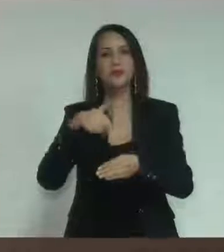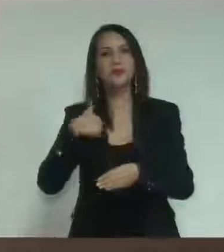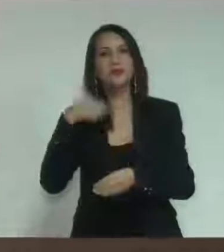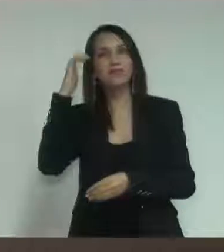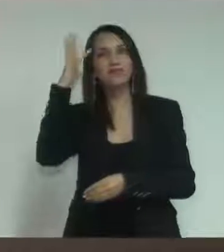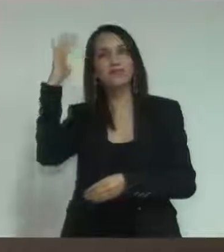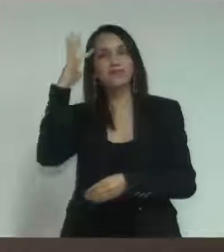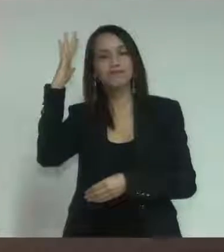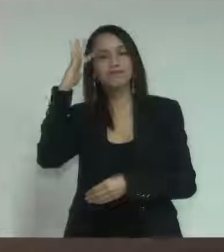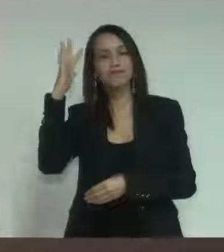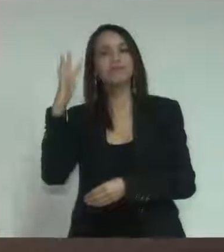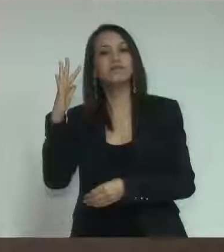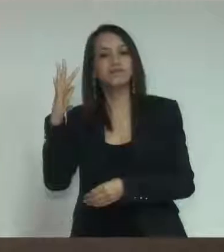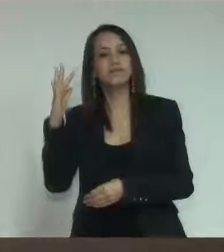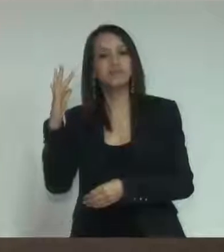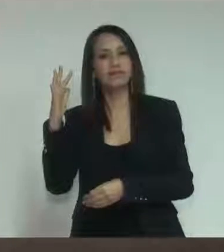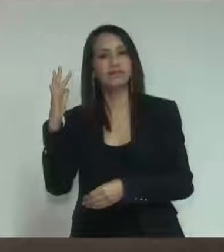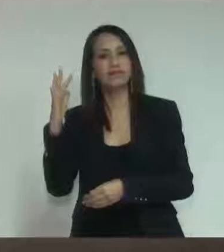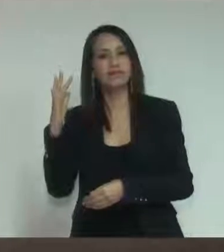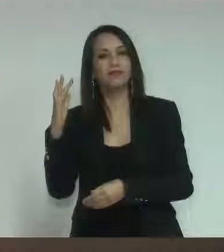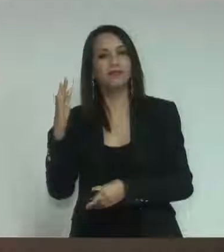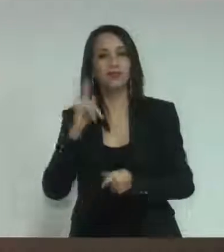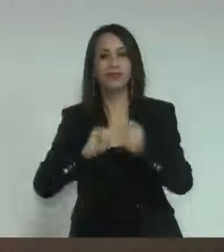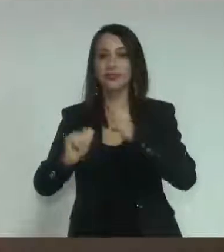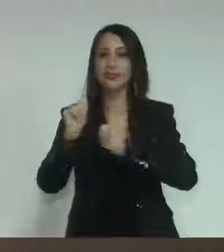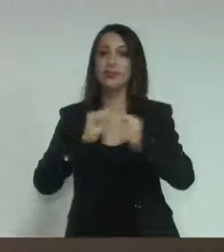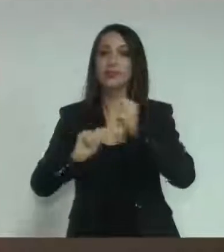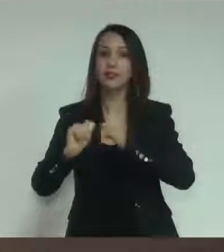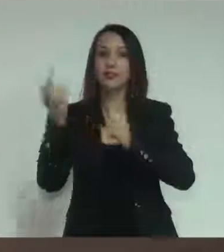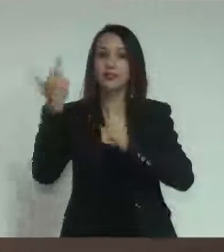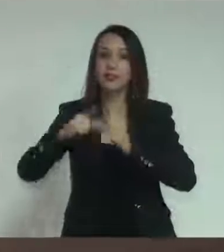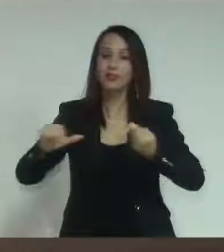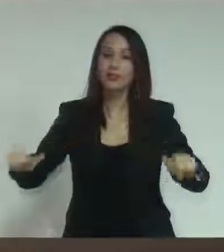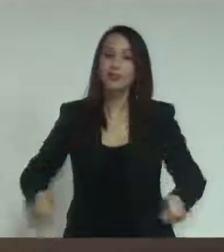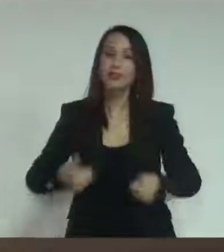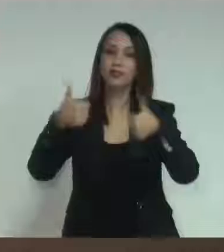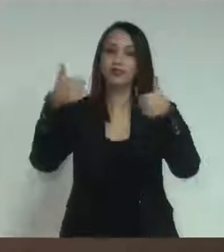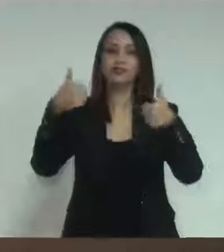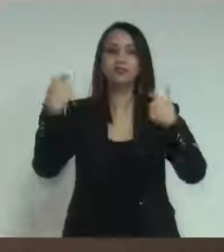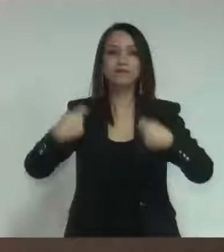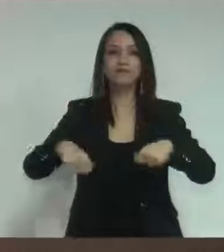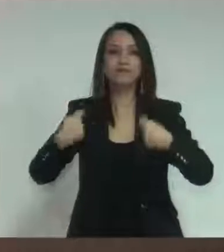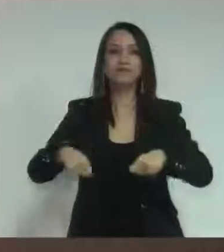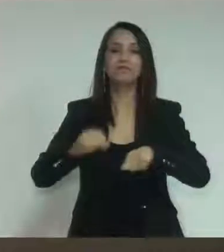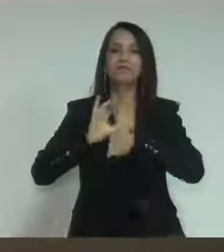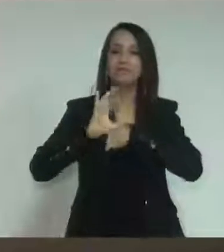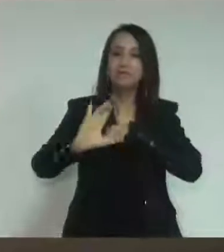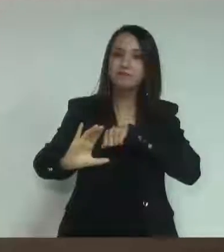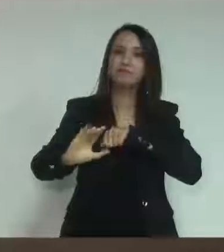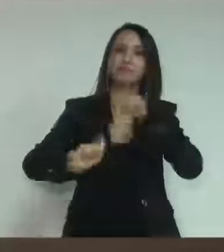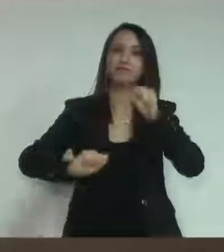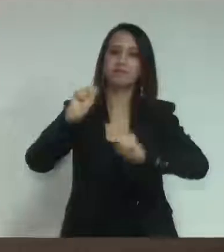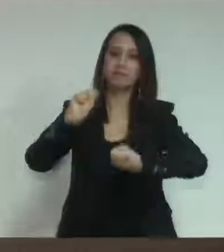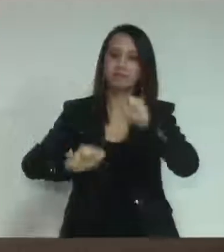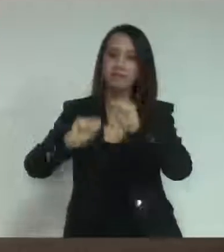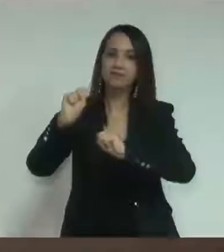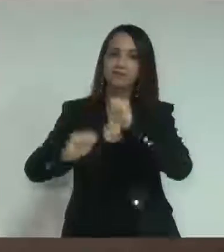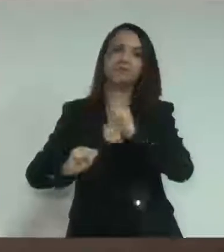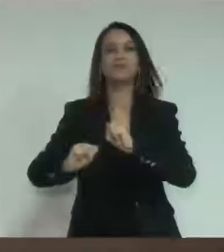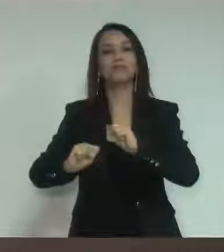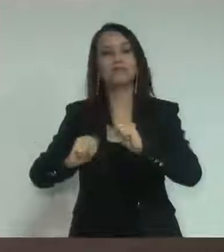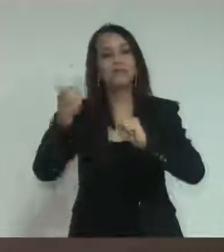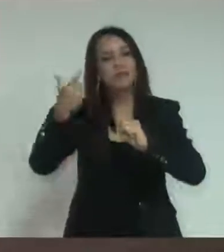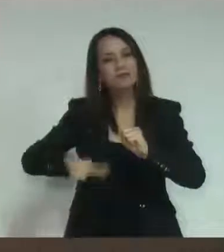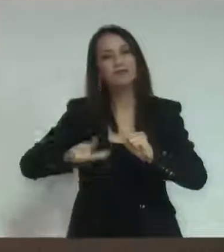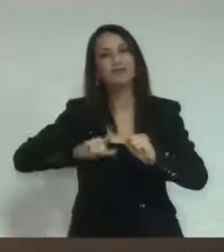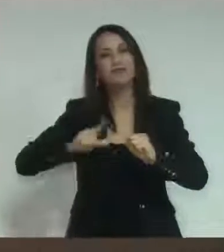democraticamente, eu torço para que a economia ela retome. É necessário o investimento nas indústrias, é necessário a volta do